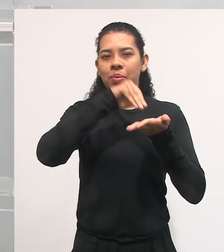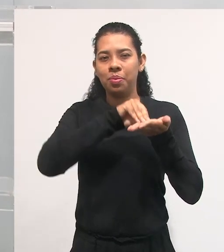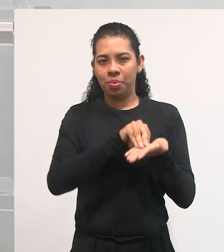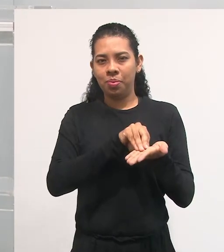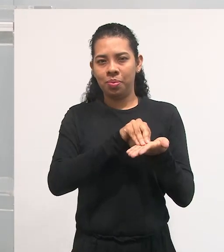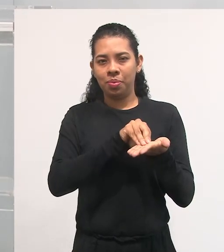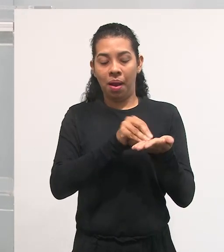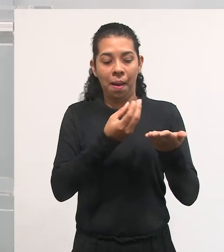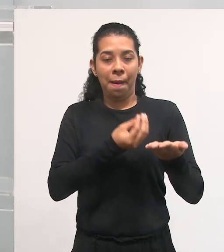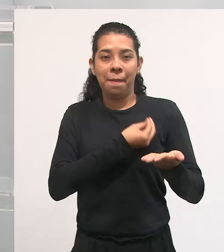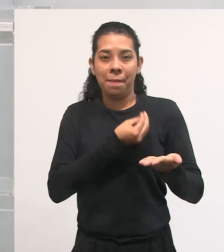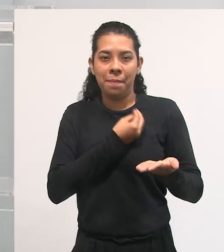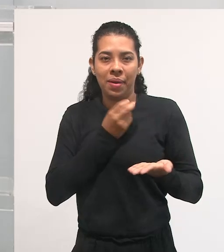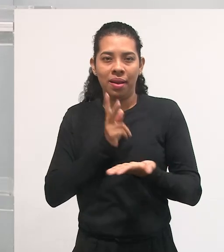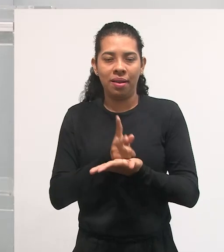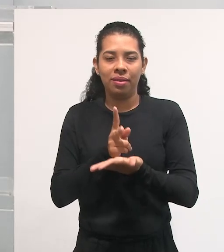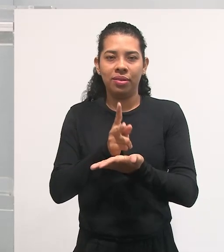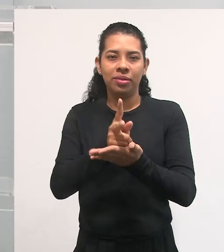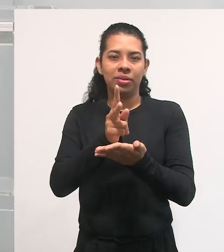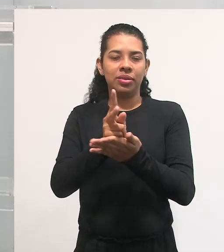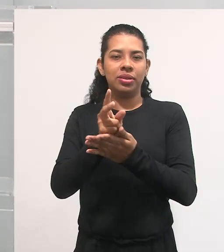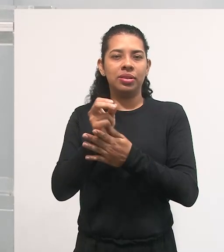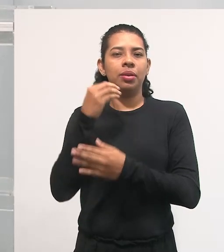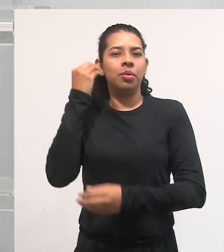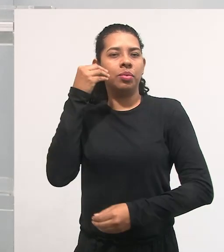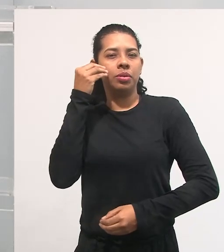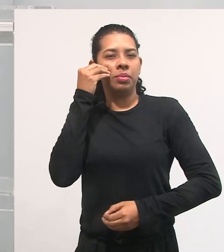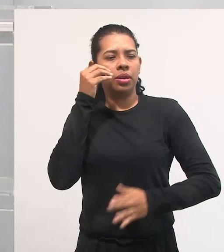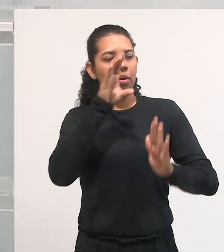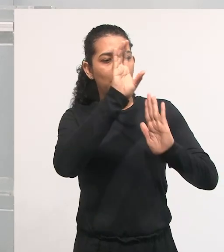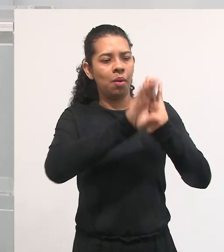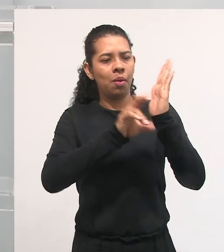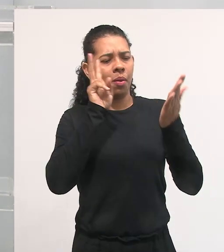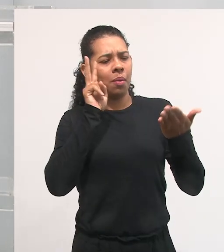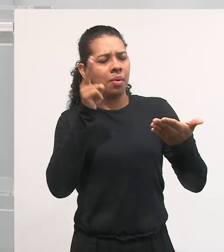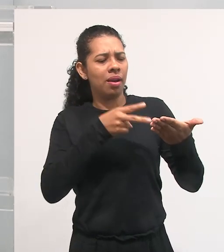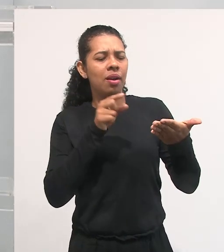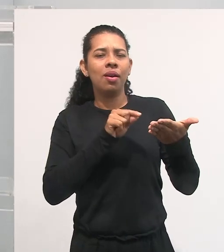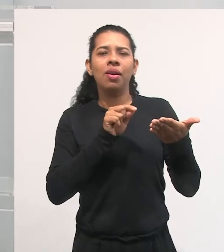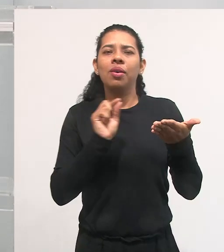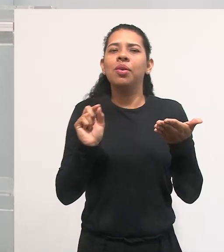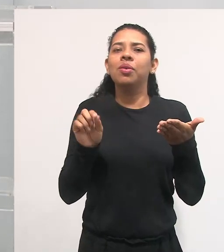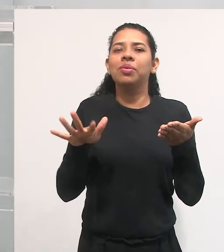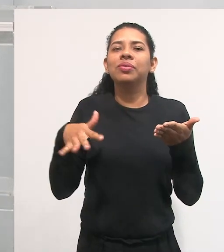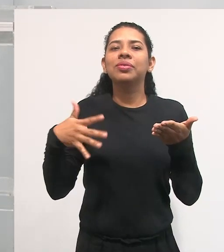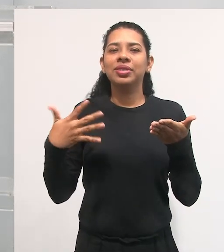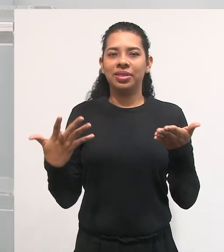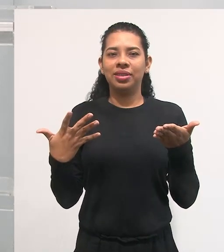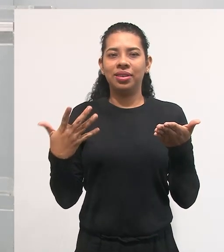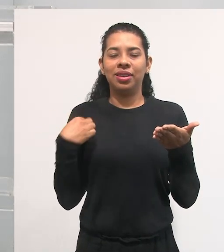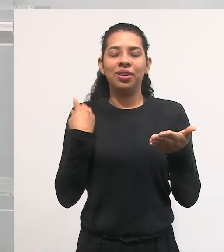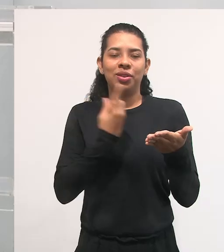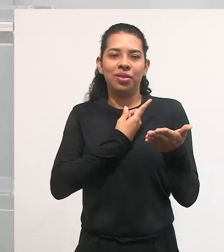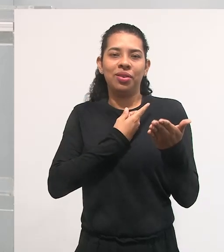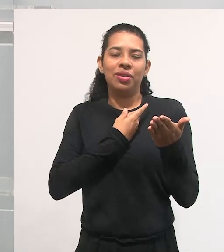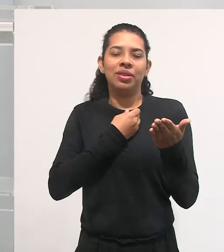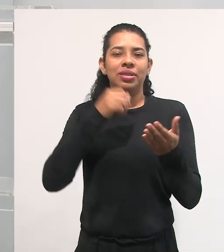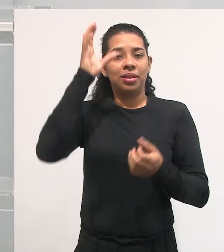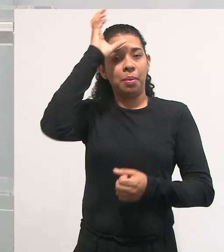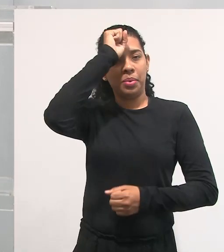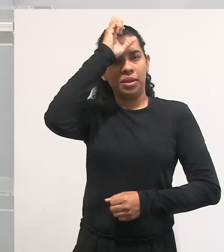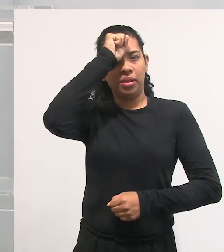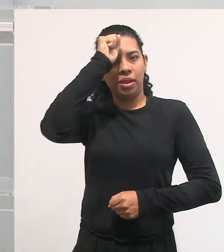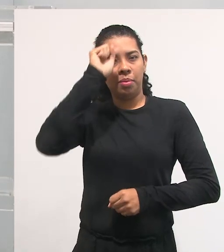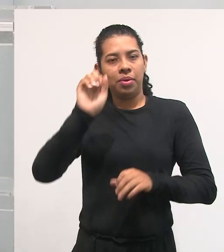história da vida da pessoa que que ela precisa saber então quando a gente olha pro currículo a gente sempre pensa conteúdo aí vai ser o quê